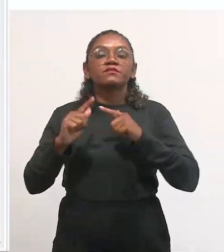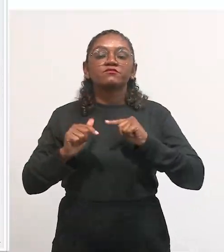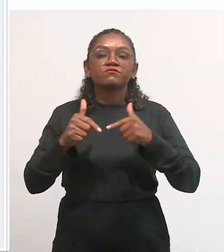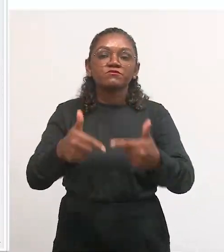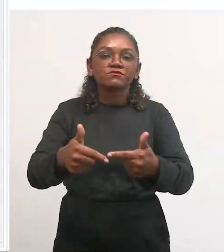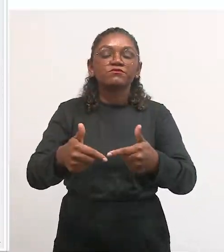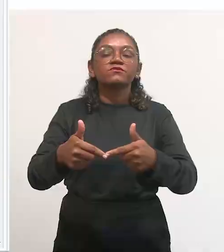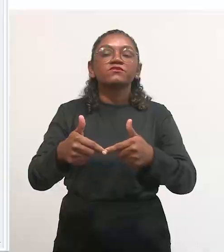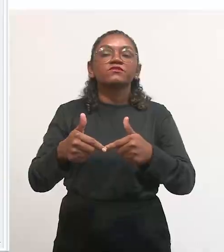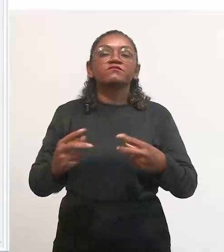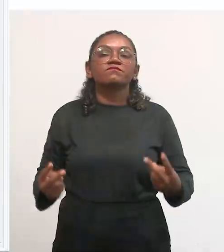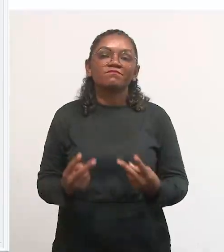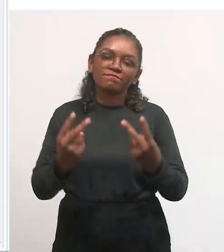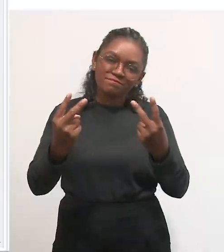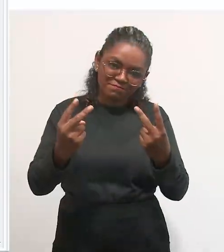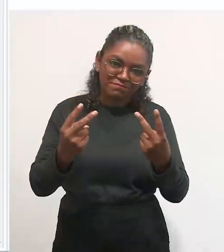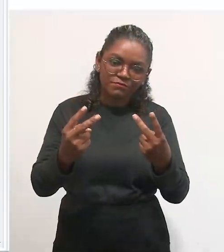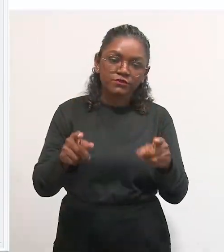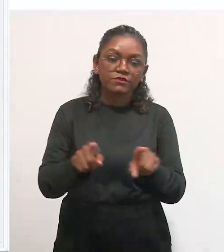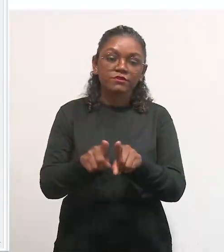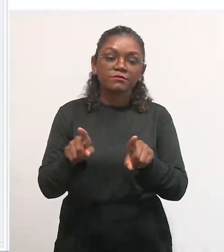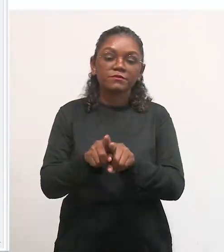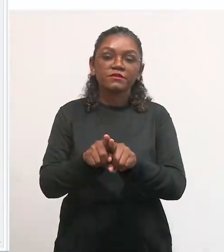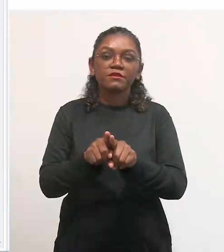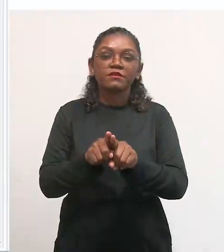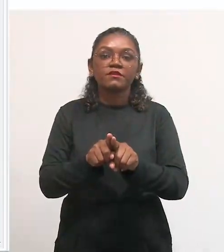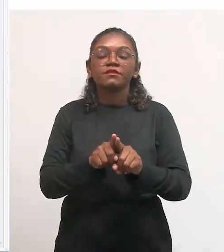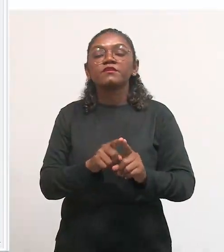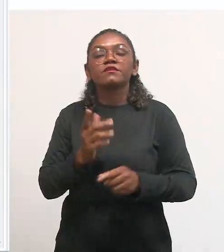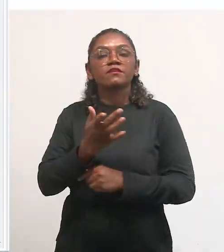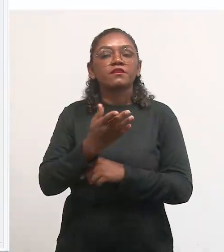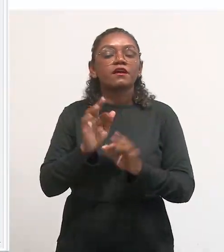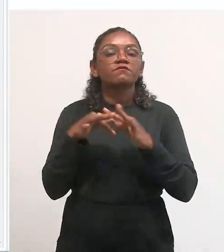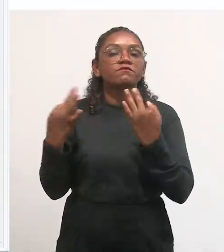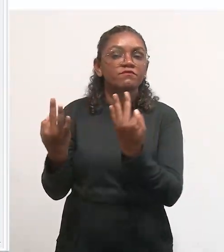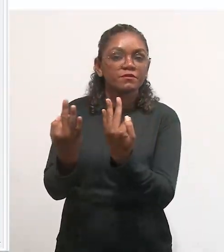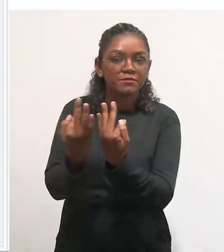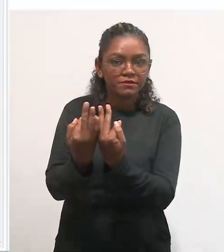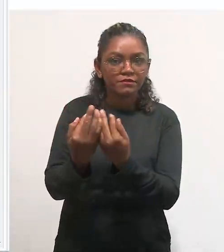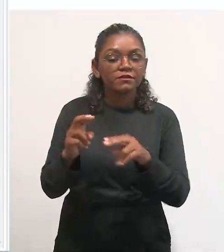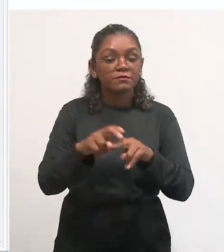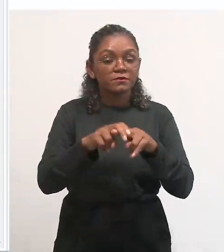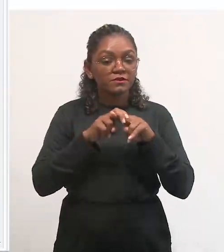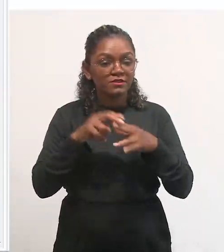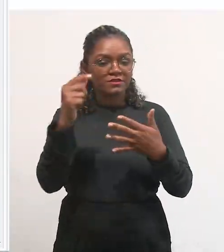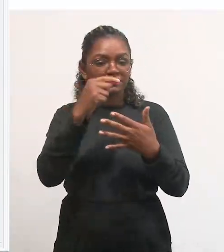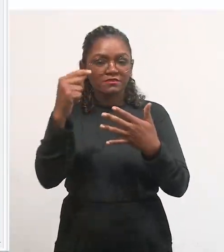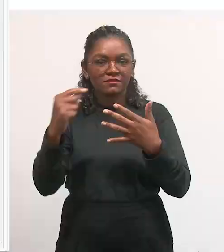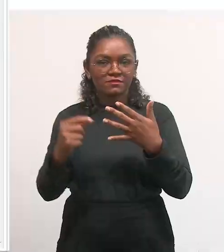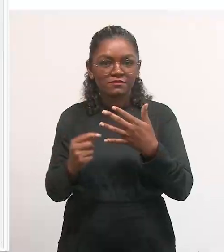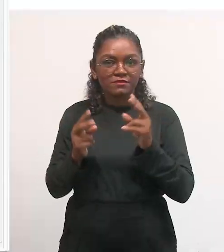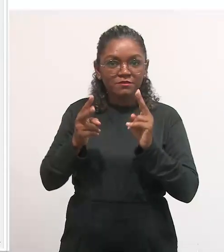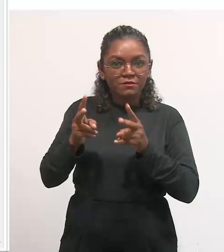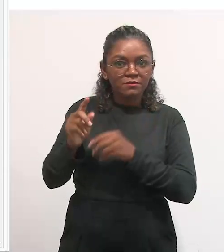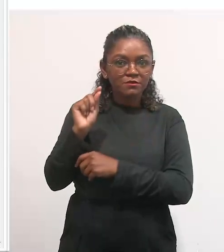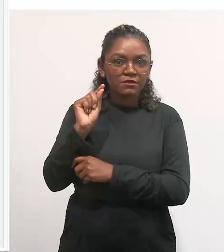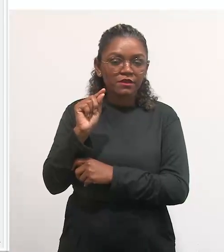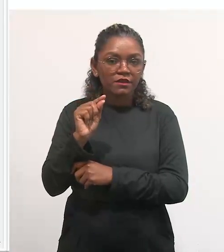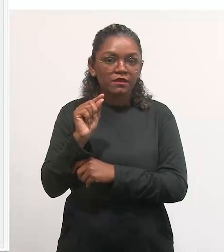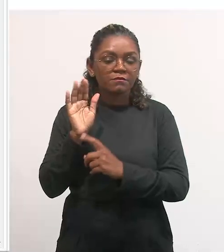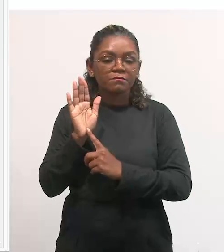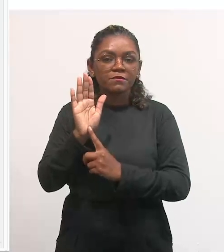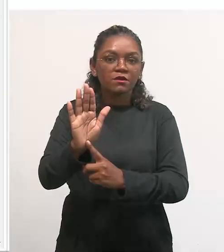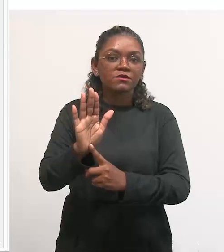da família. Então, esses incisos, eles indicam o que precisa ser contemplado nos